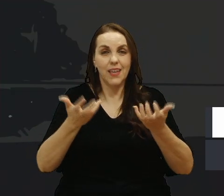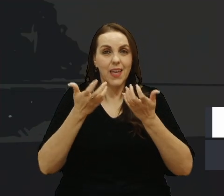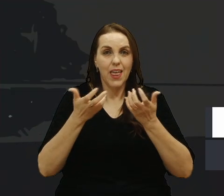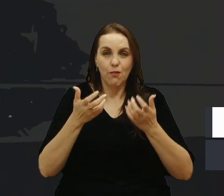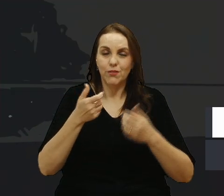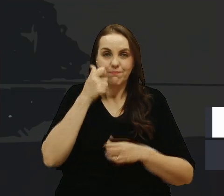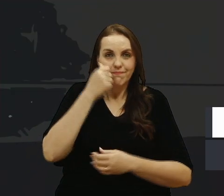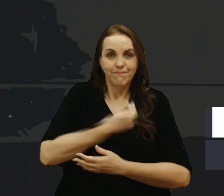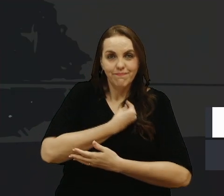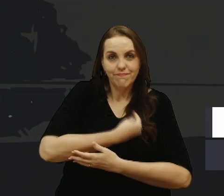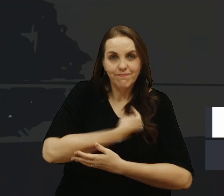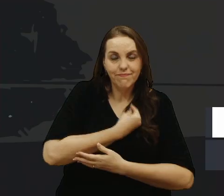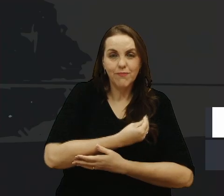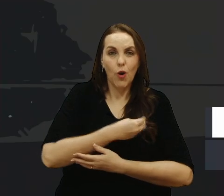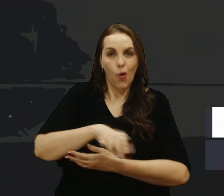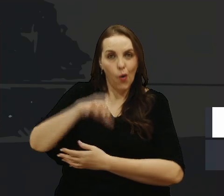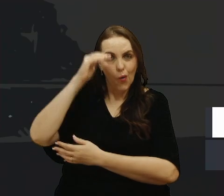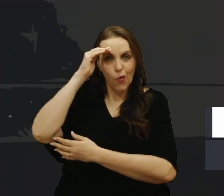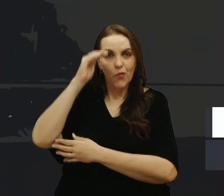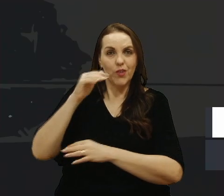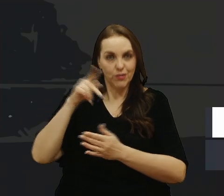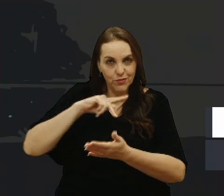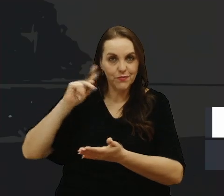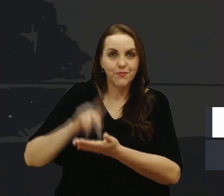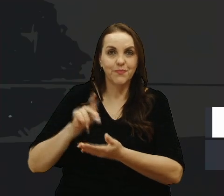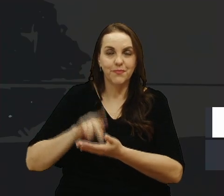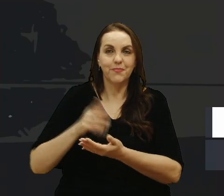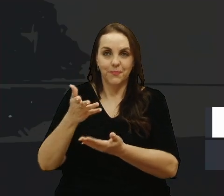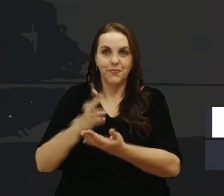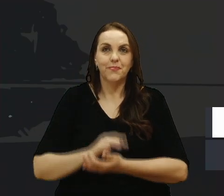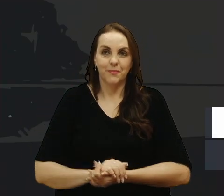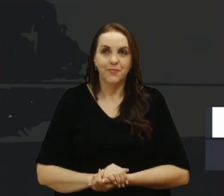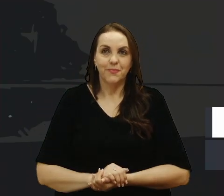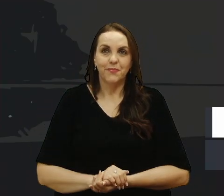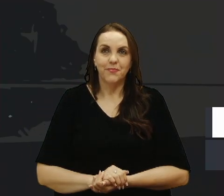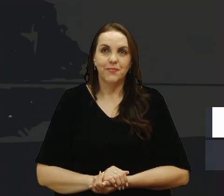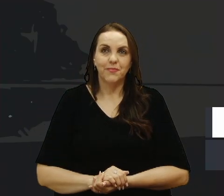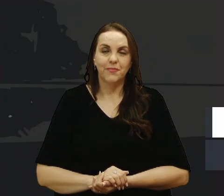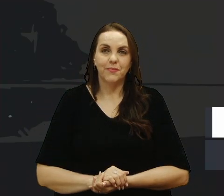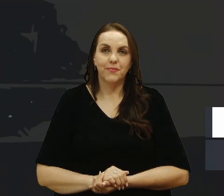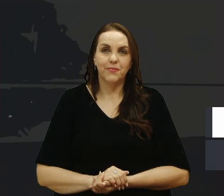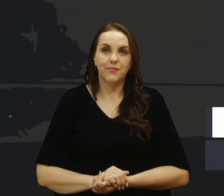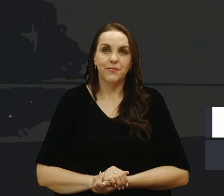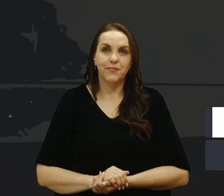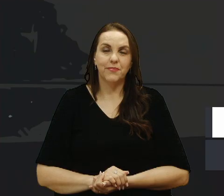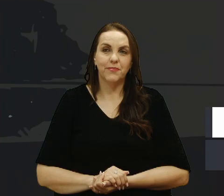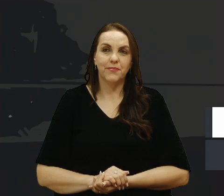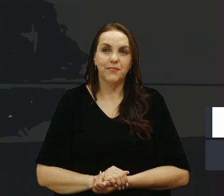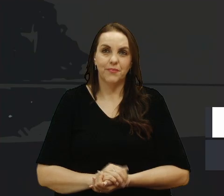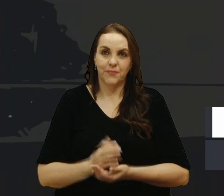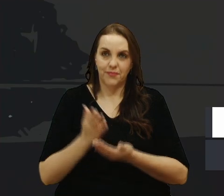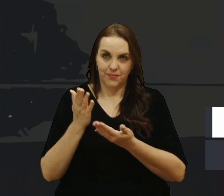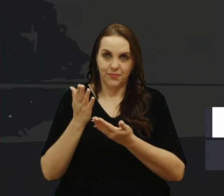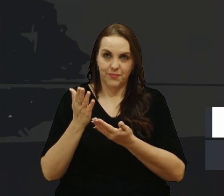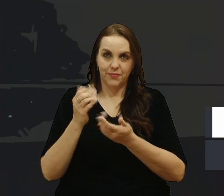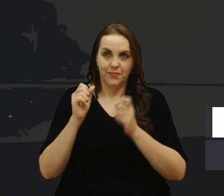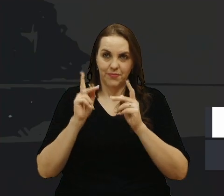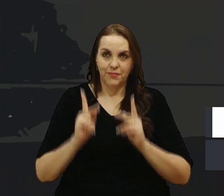estão, ouvindo de verdade. Já está passando, eu acho que, o pessoal de